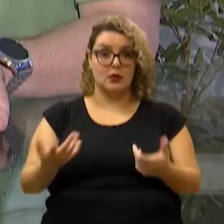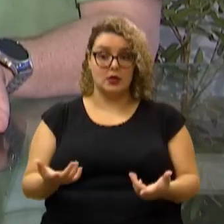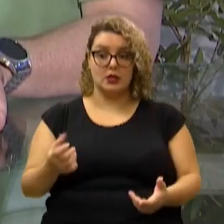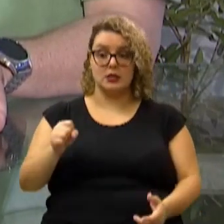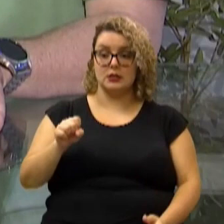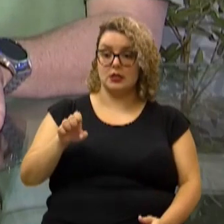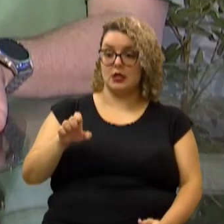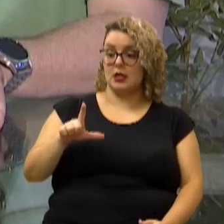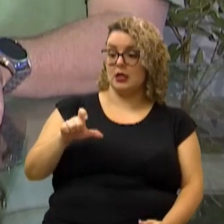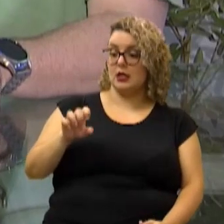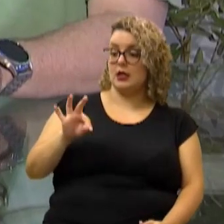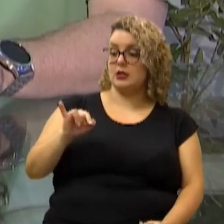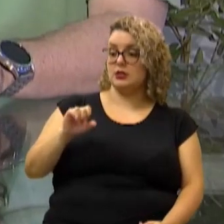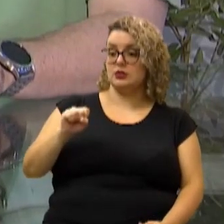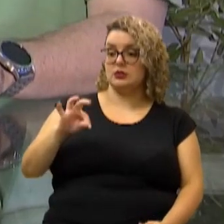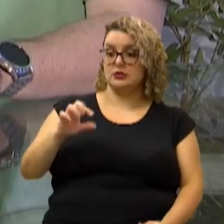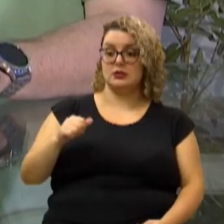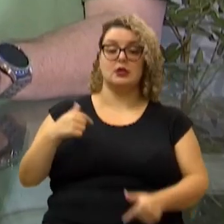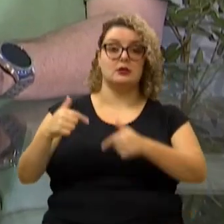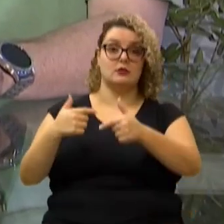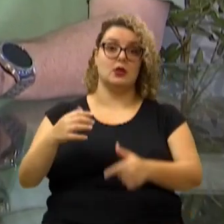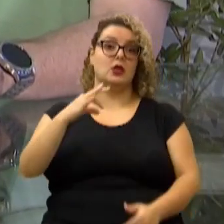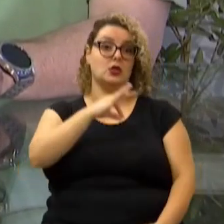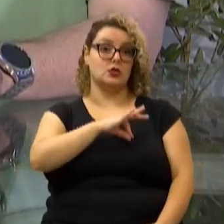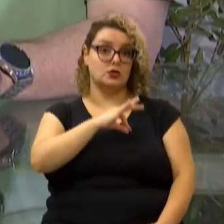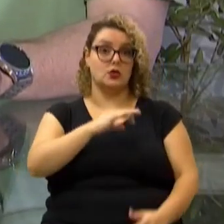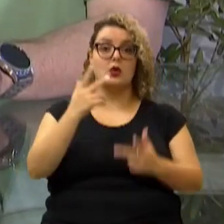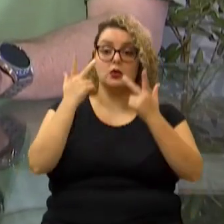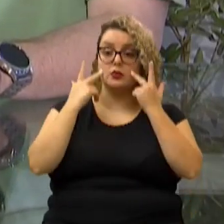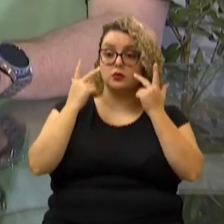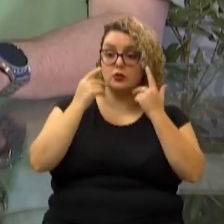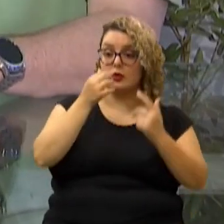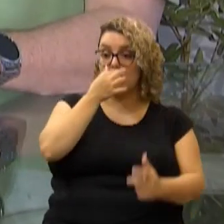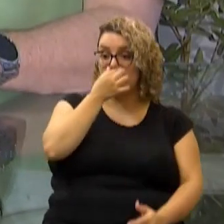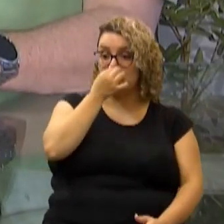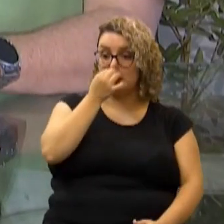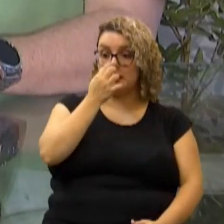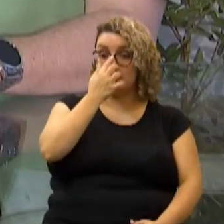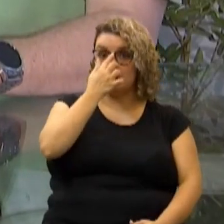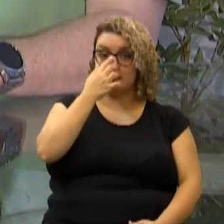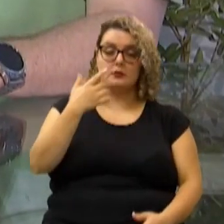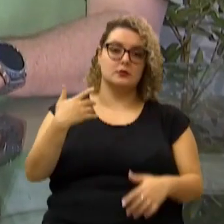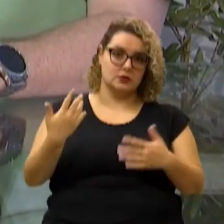aquelas pessoas que são seletistas então estão trabalhando recebem aquele salário normalmente